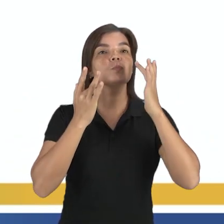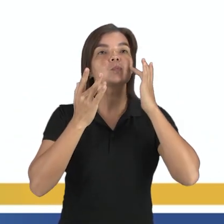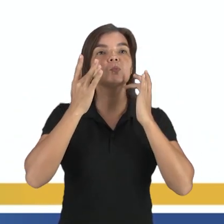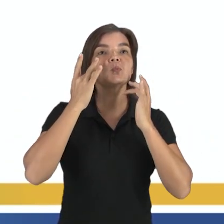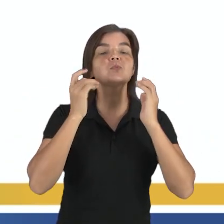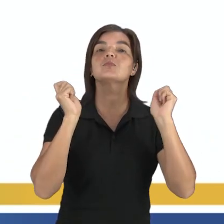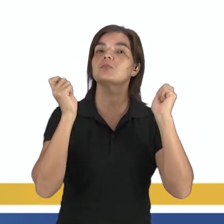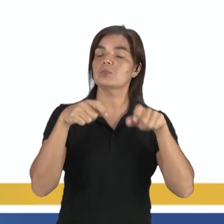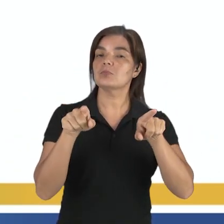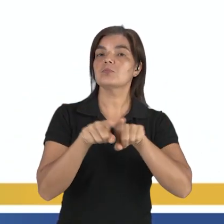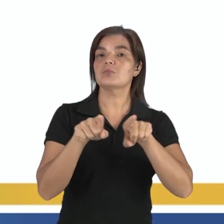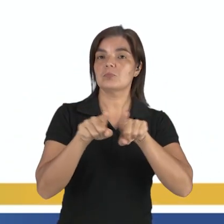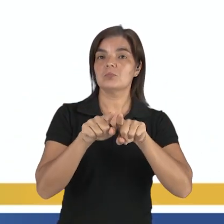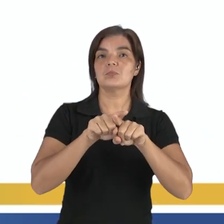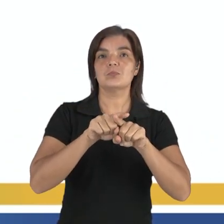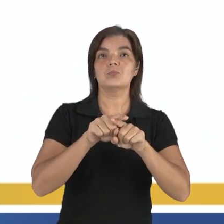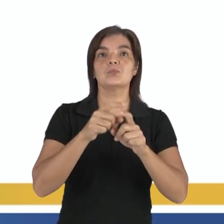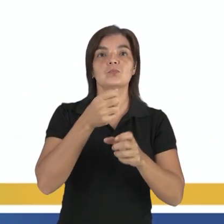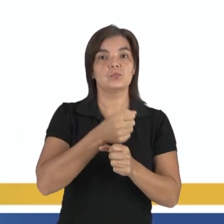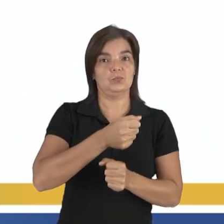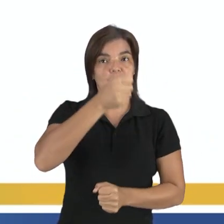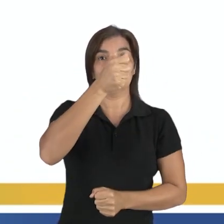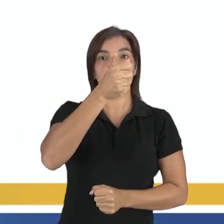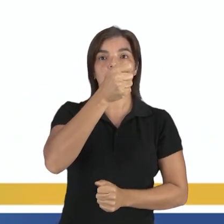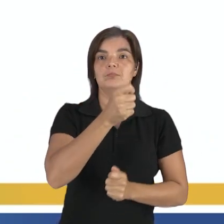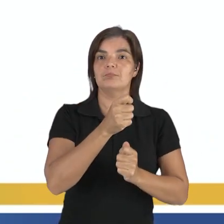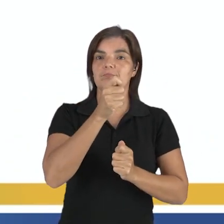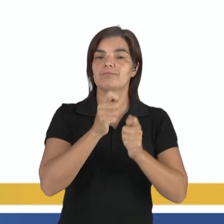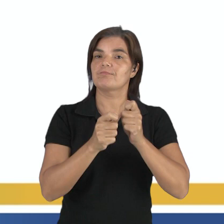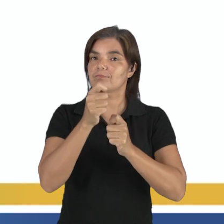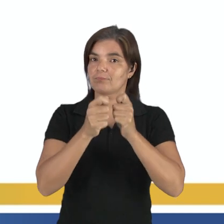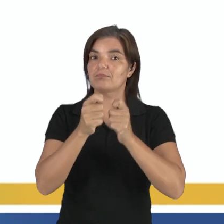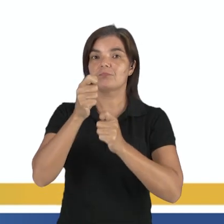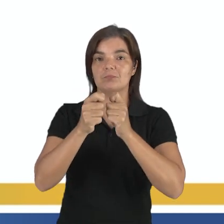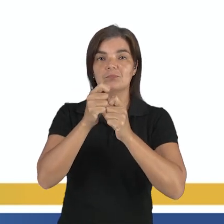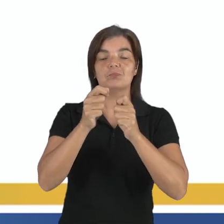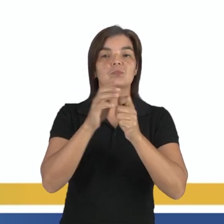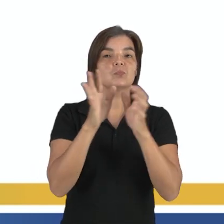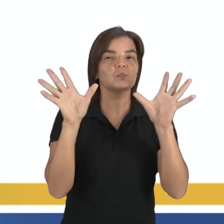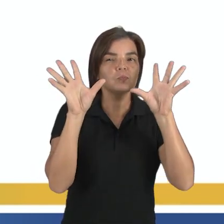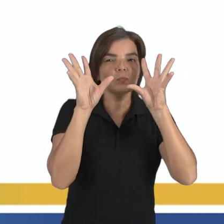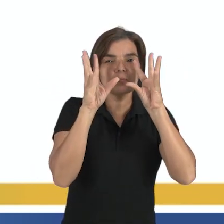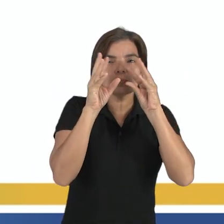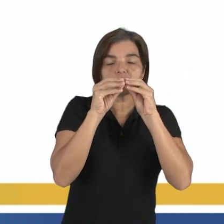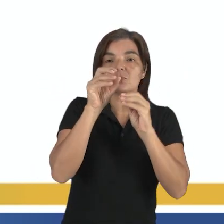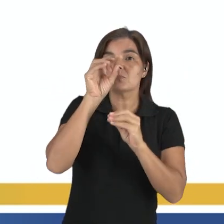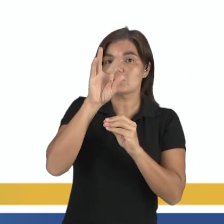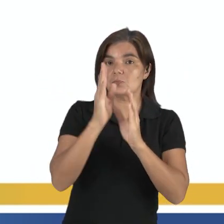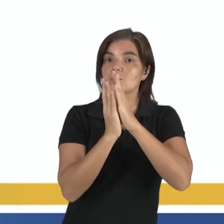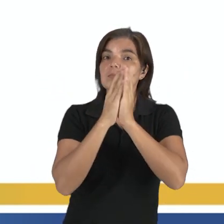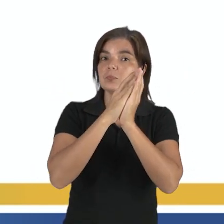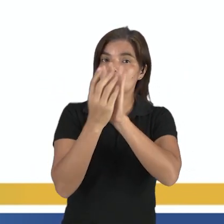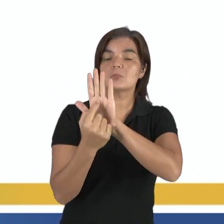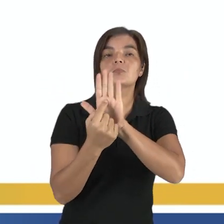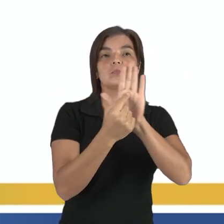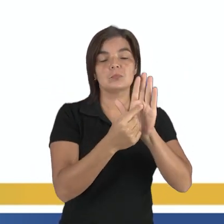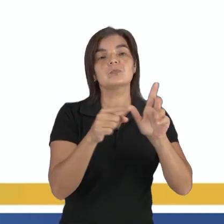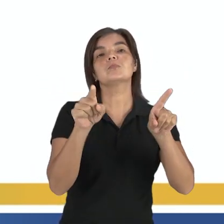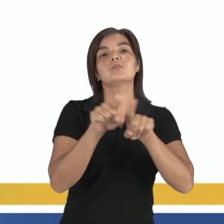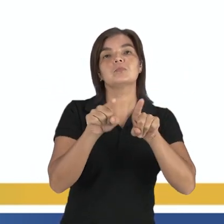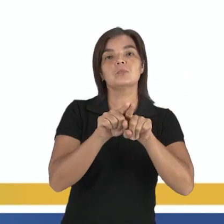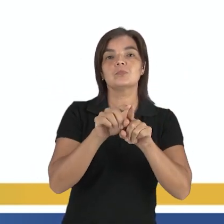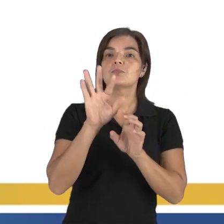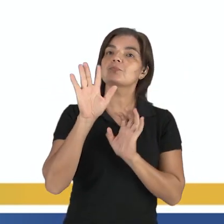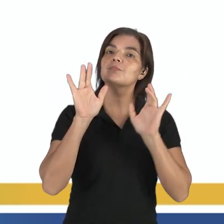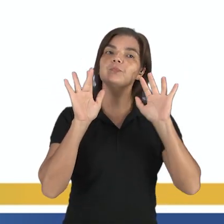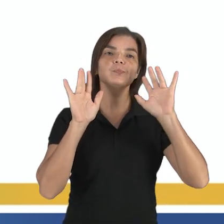o teatro que pode ser com vara. Então os atores, eles têm que ficar no escuro para que só o boneco apareça. Eu tenho